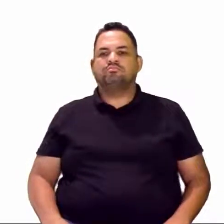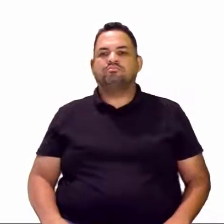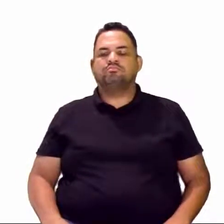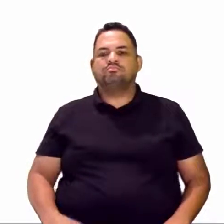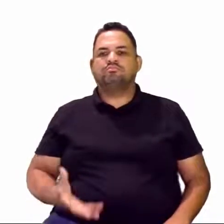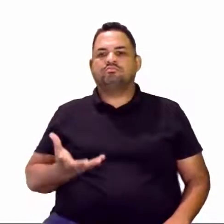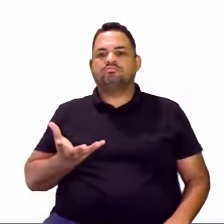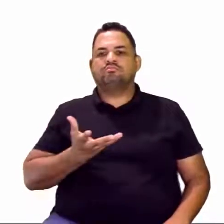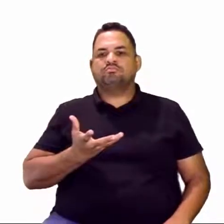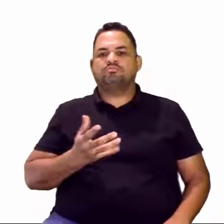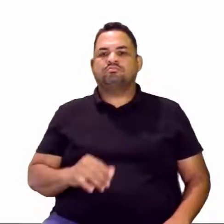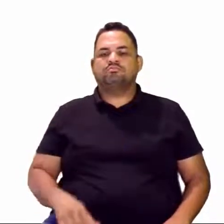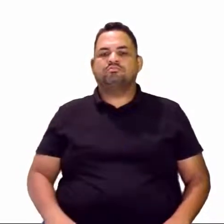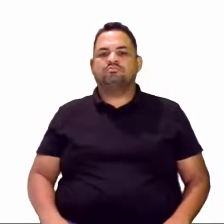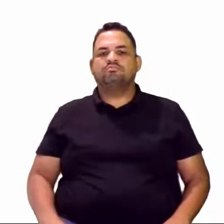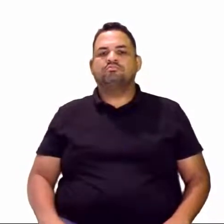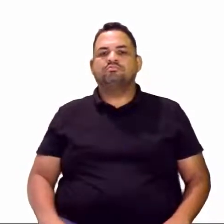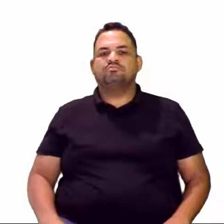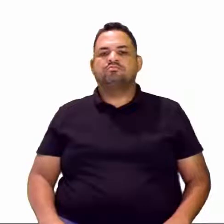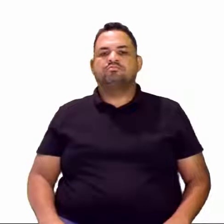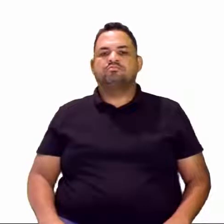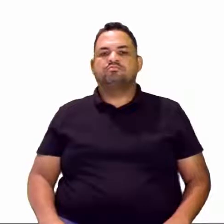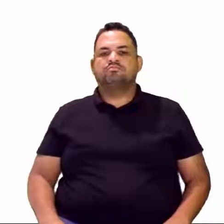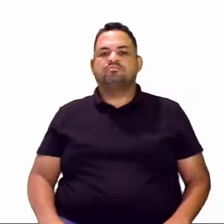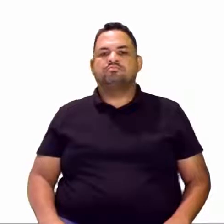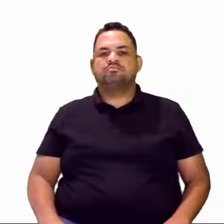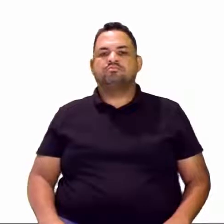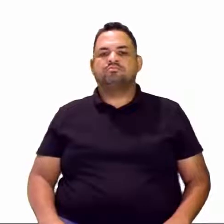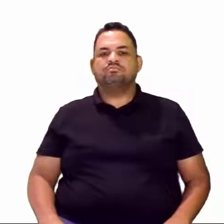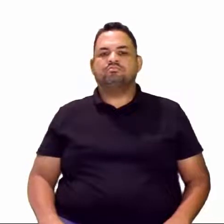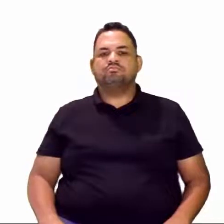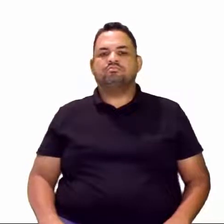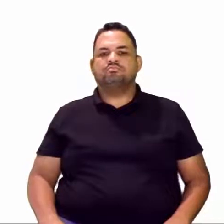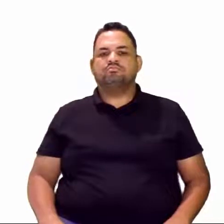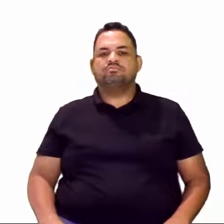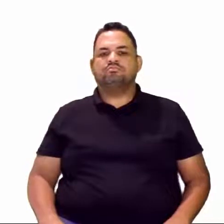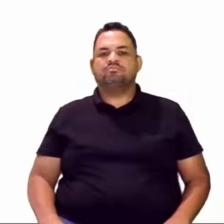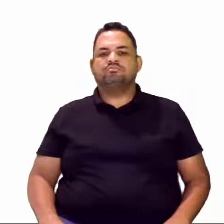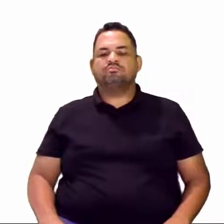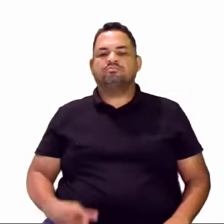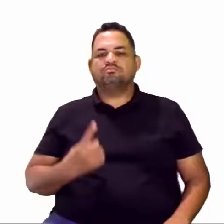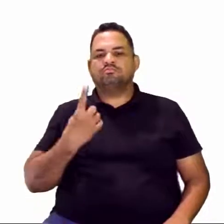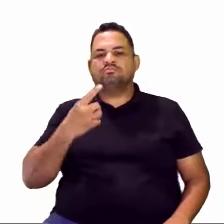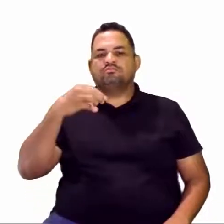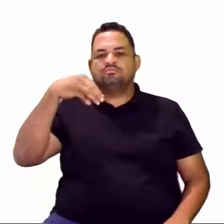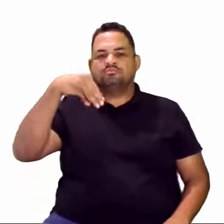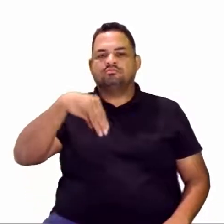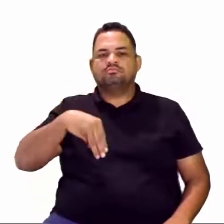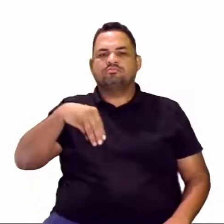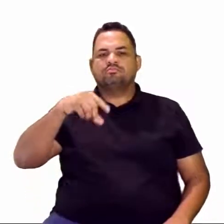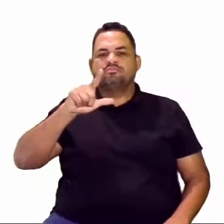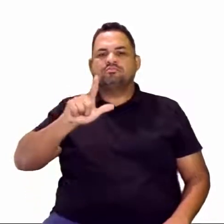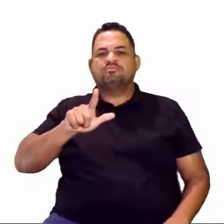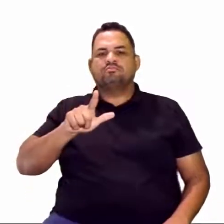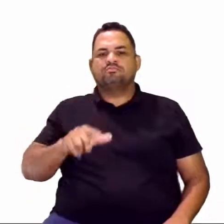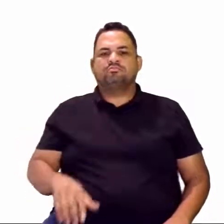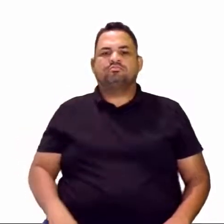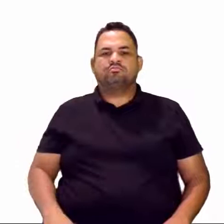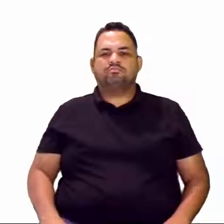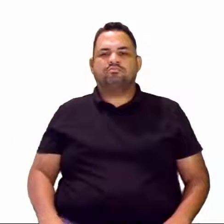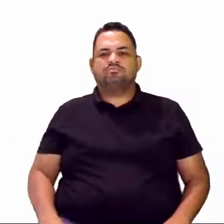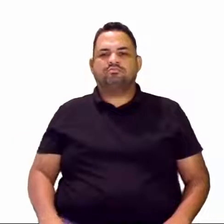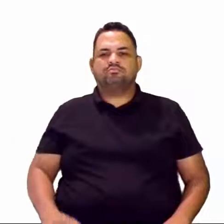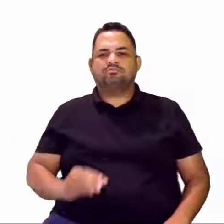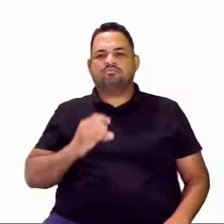eu queria mostrar para vocês era exatamente que 1 mililitro corresponde a